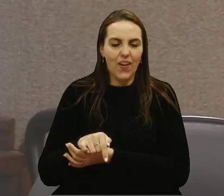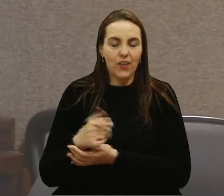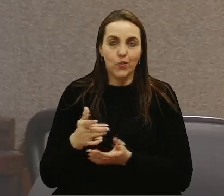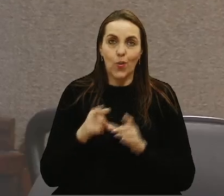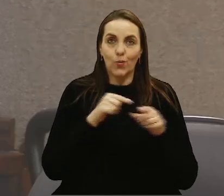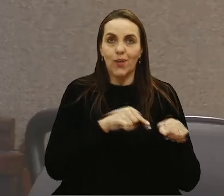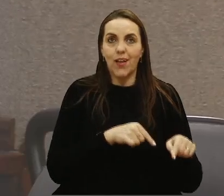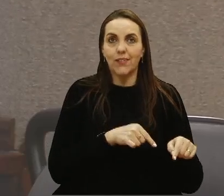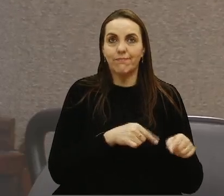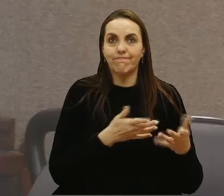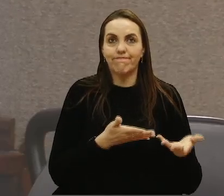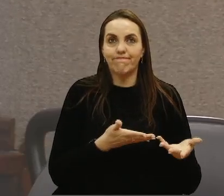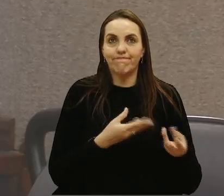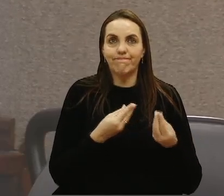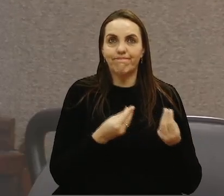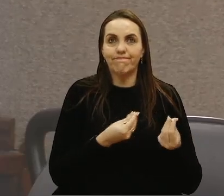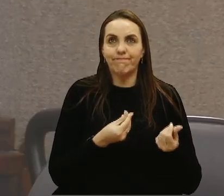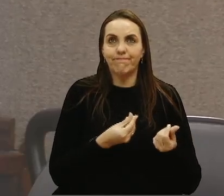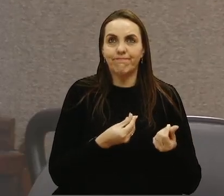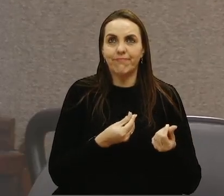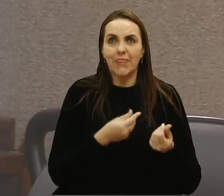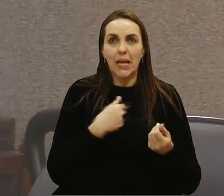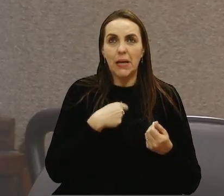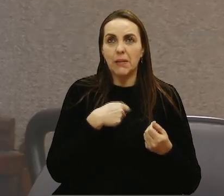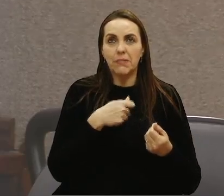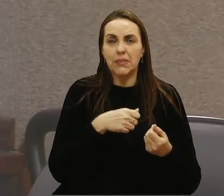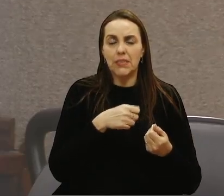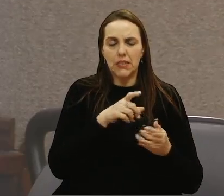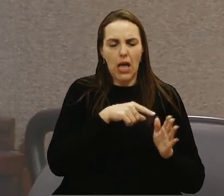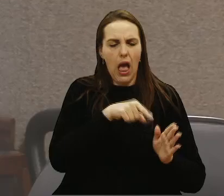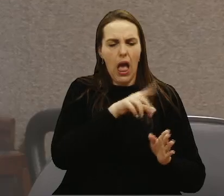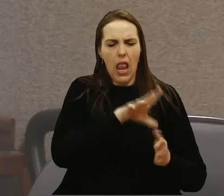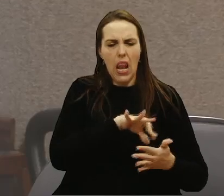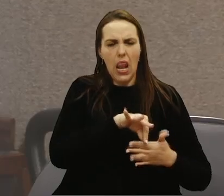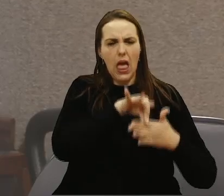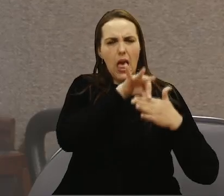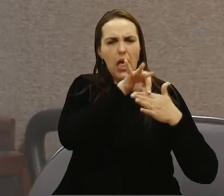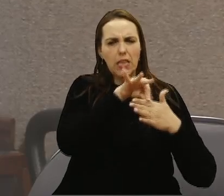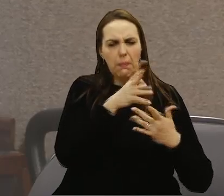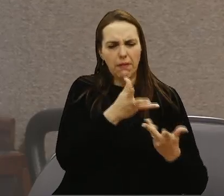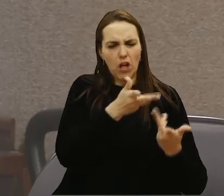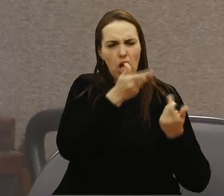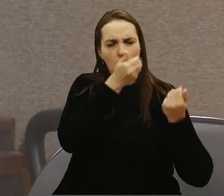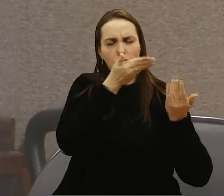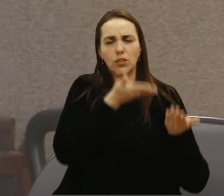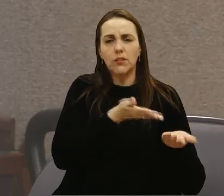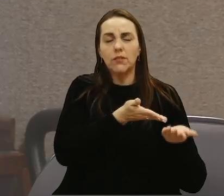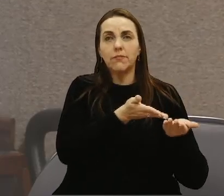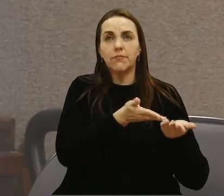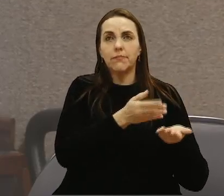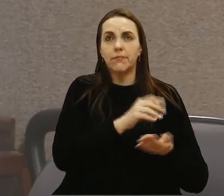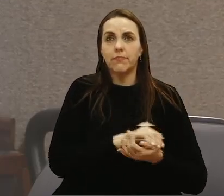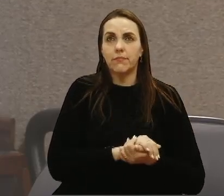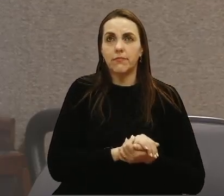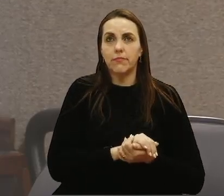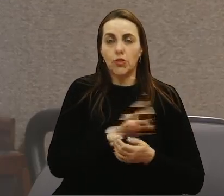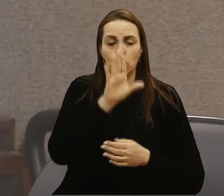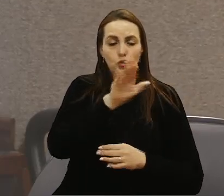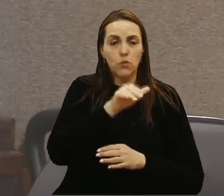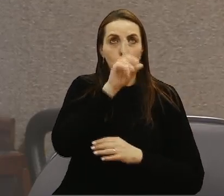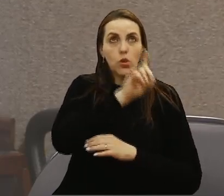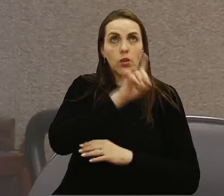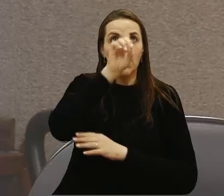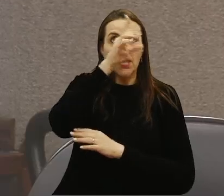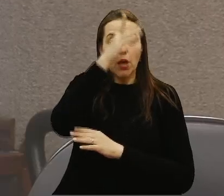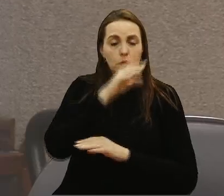do outro, tratando como mártir. Inclusive, alguns invocando o nome de Deus